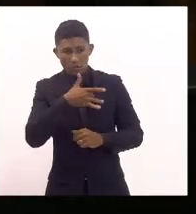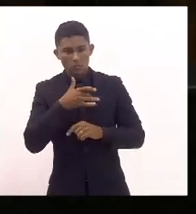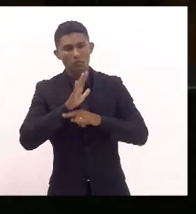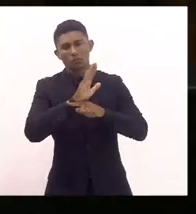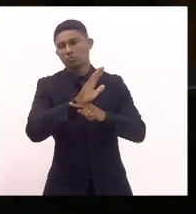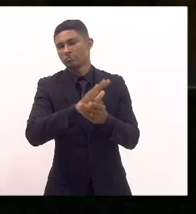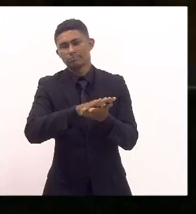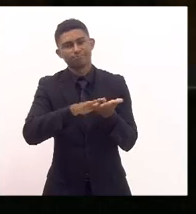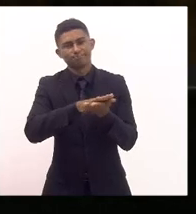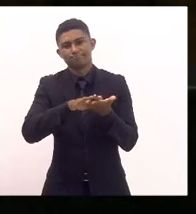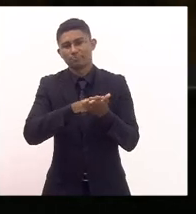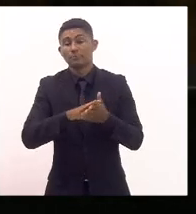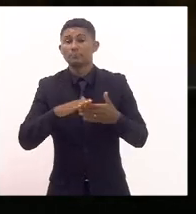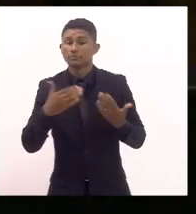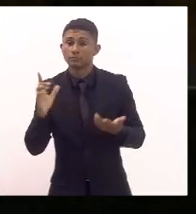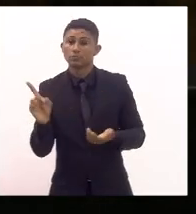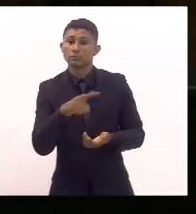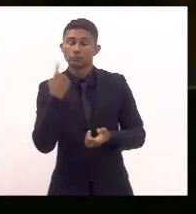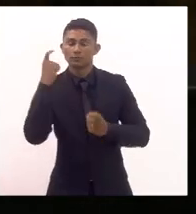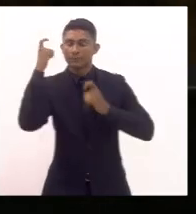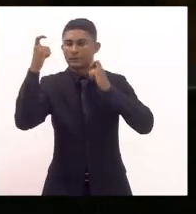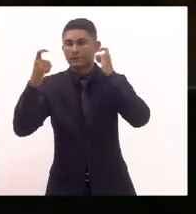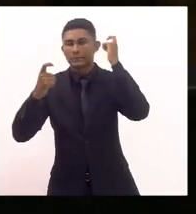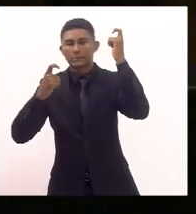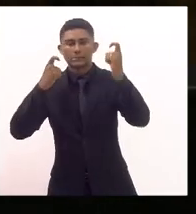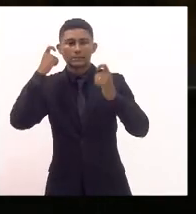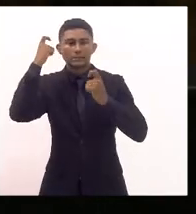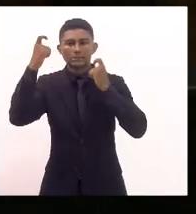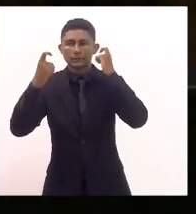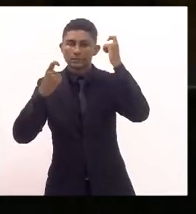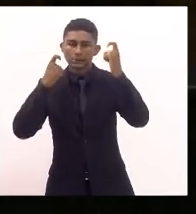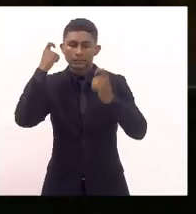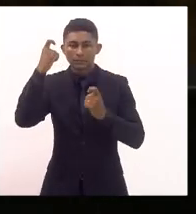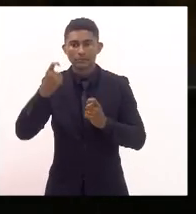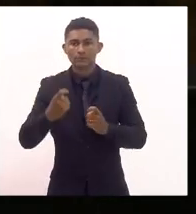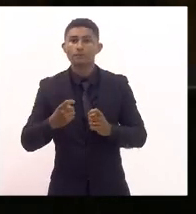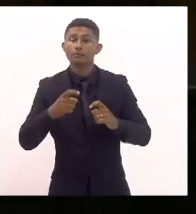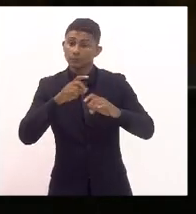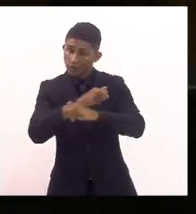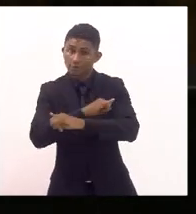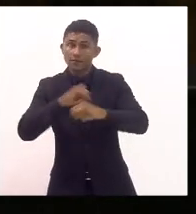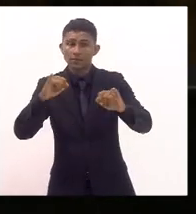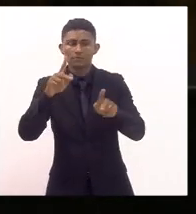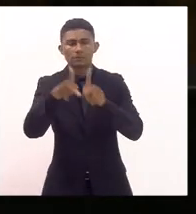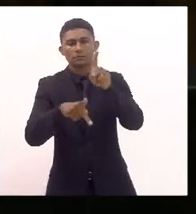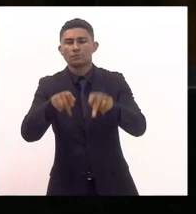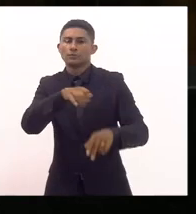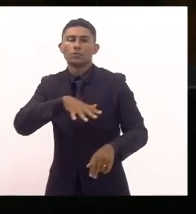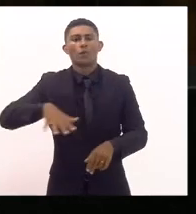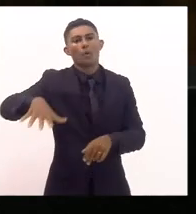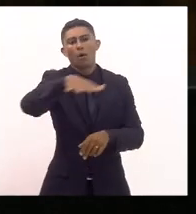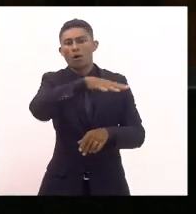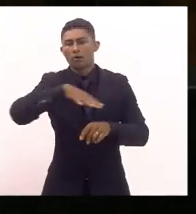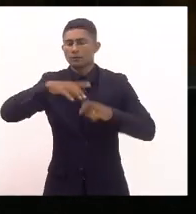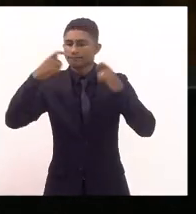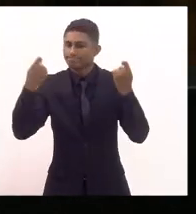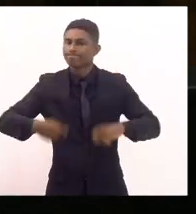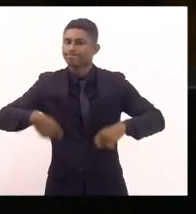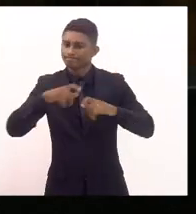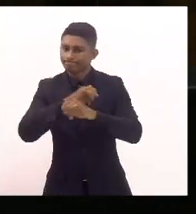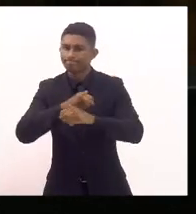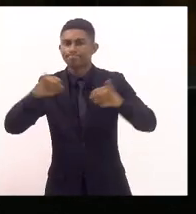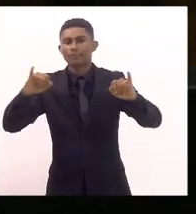e aí a gente fica muito preocupada não é de tá passando essas mensagens para população para que